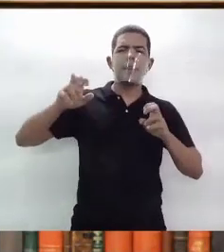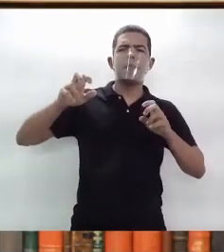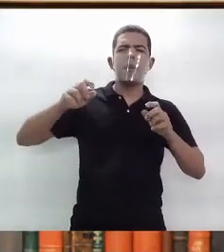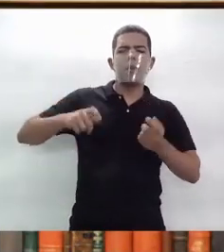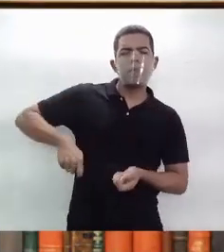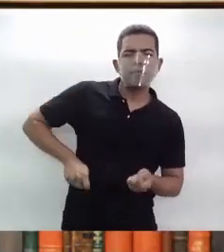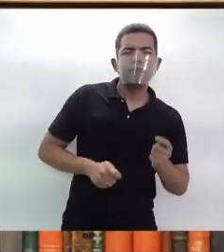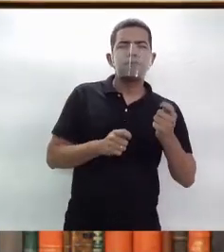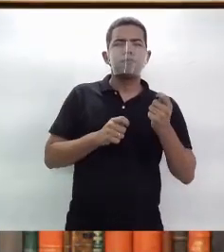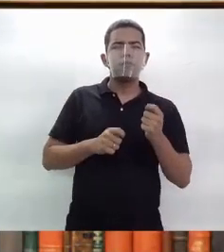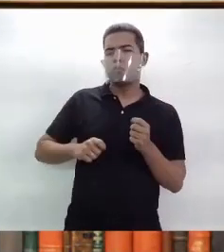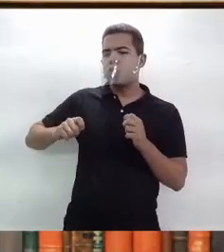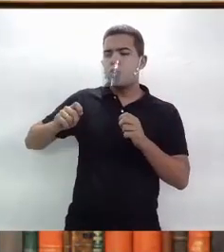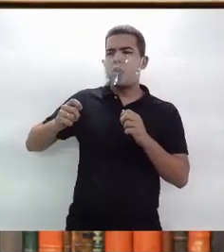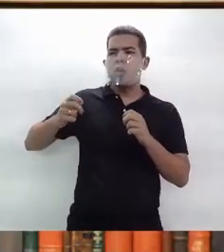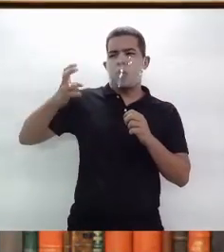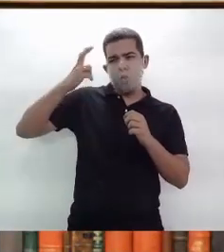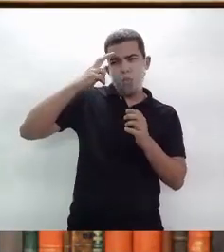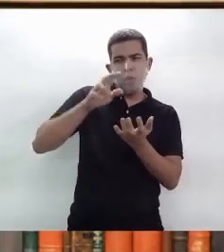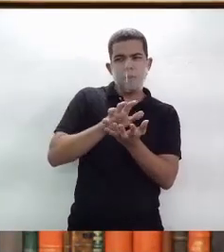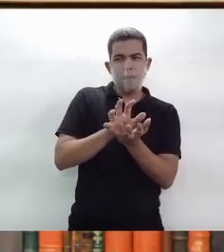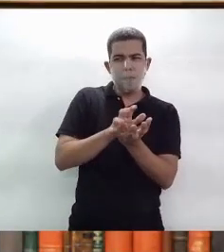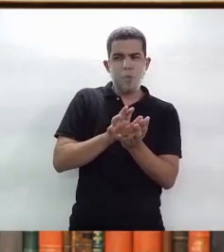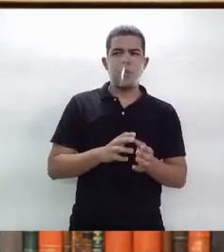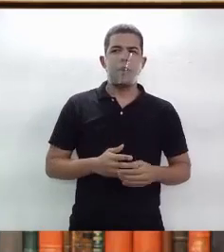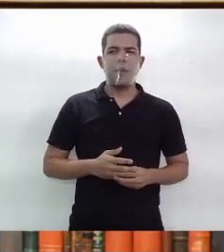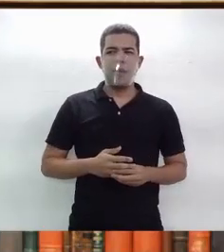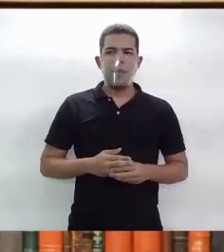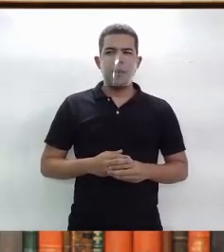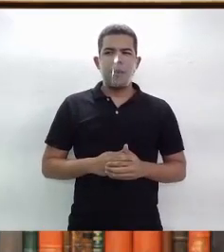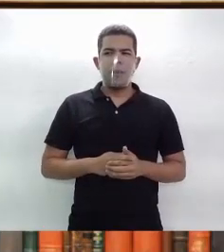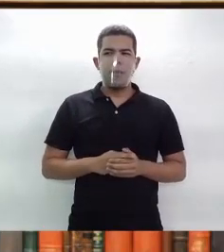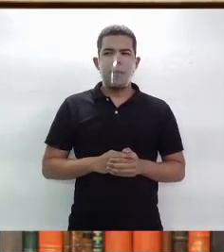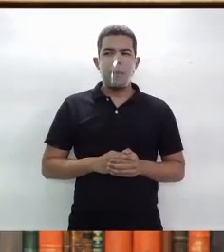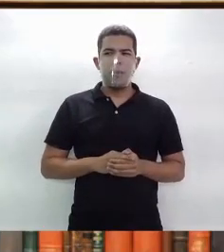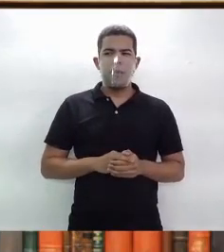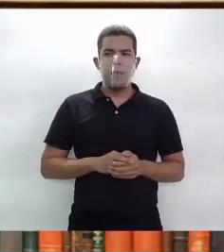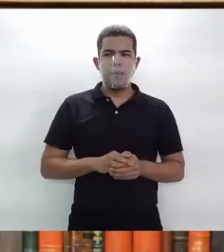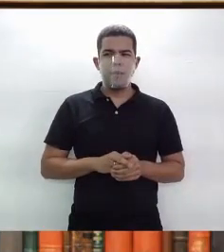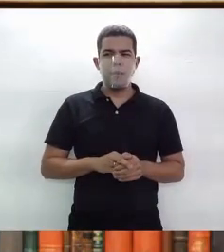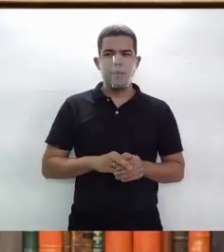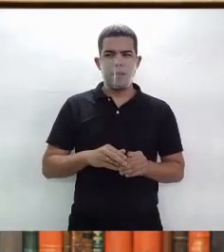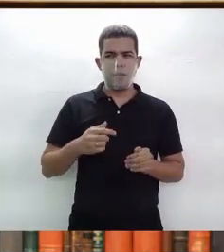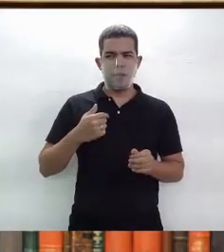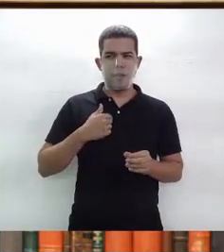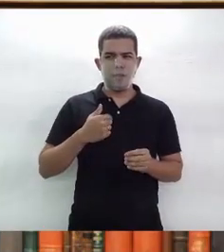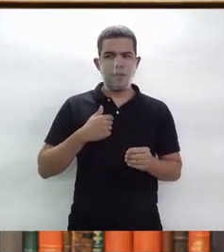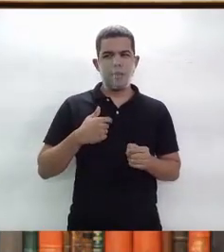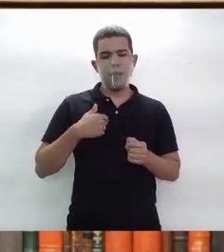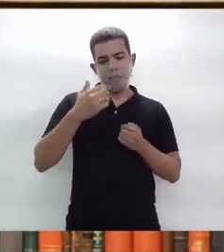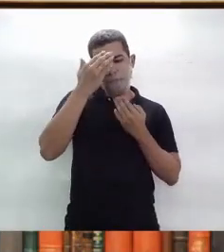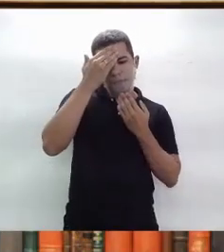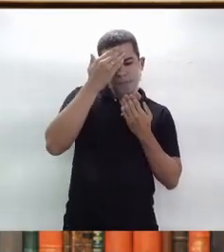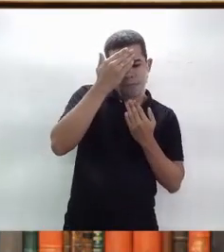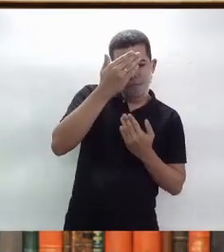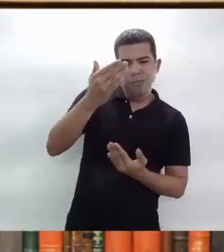cultura pernambucana? Professor, eu só tenho a agradecer, né, inicialmente,